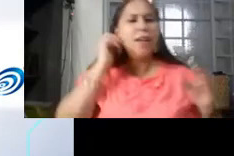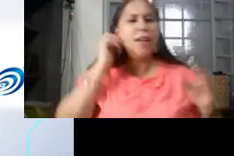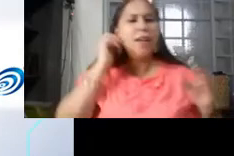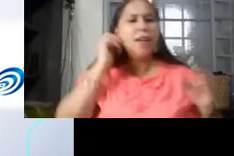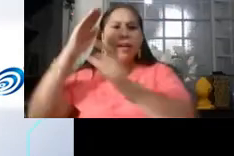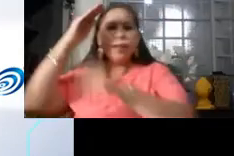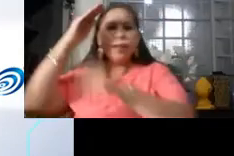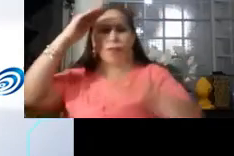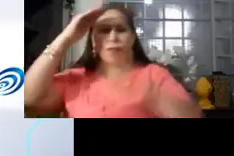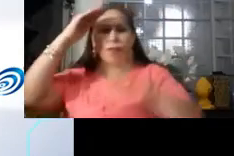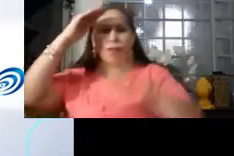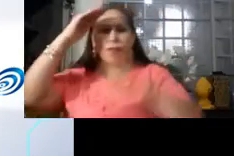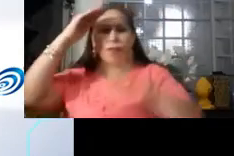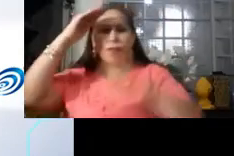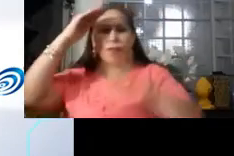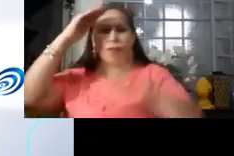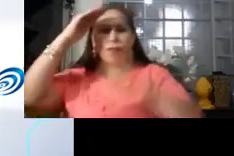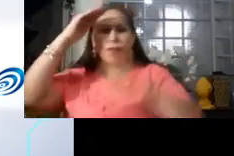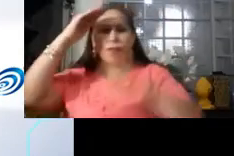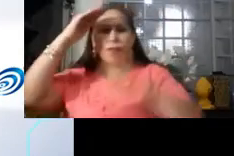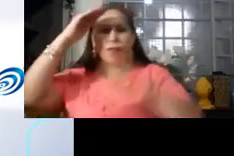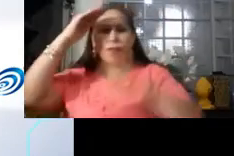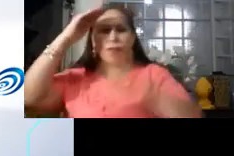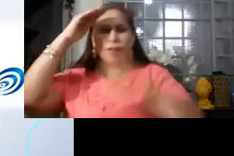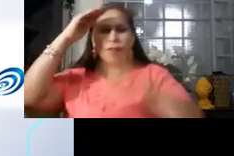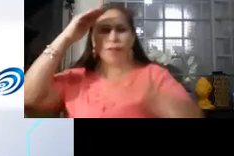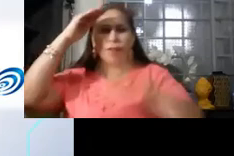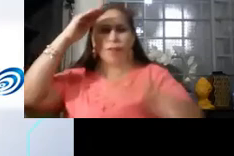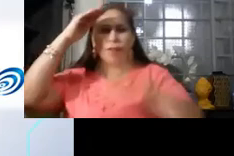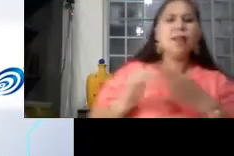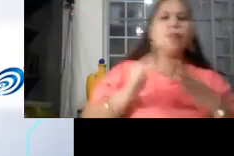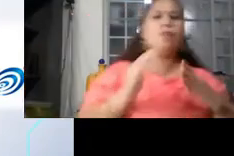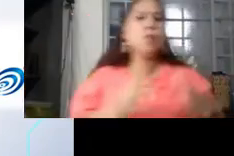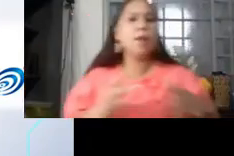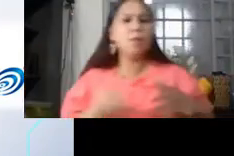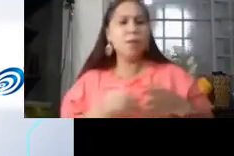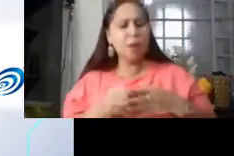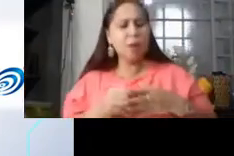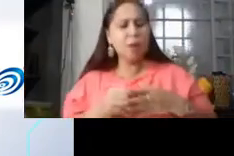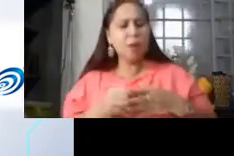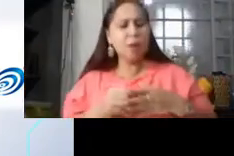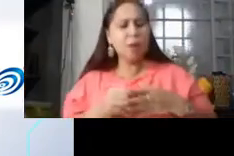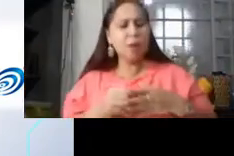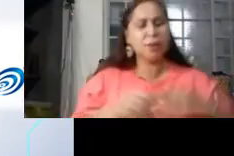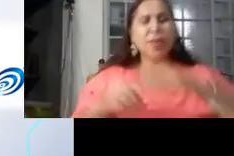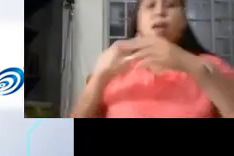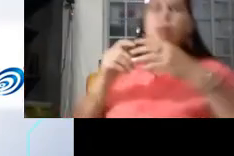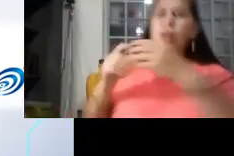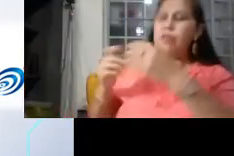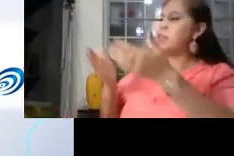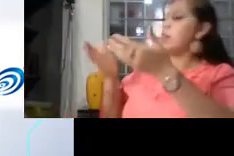Dan e aqui estava Josinalva, toda vez que eu vou falar, fazer a fala dele, eu vou mudar para o local, né? Por exemplo,